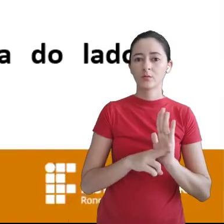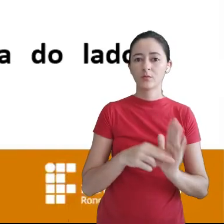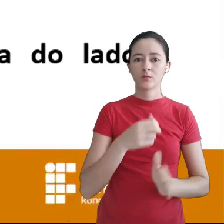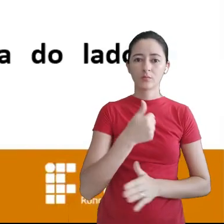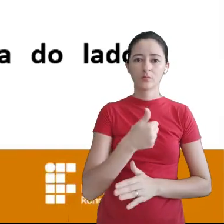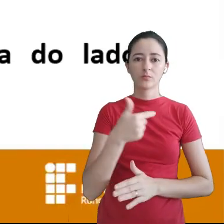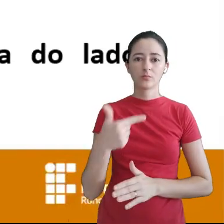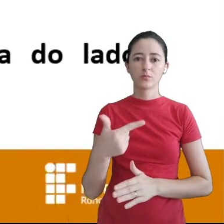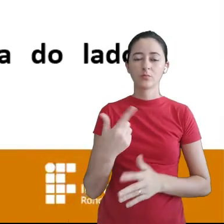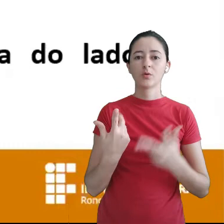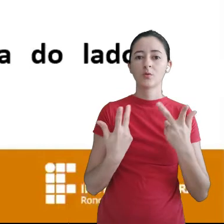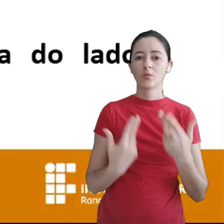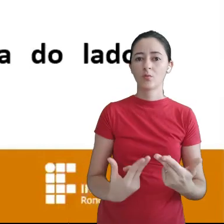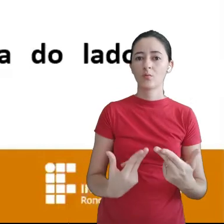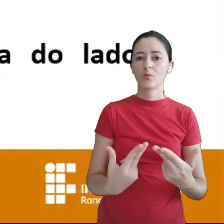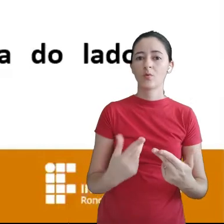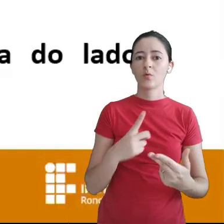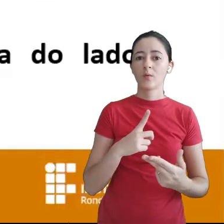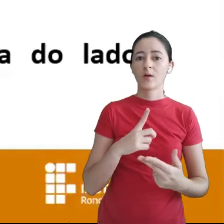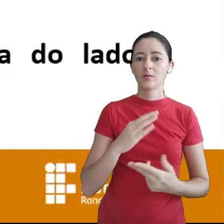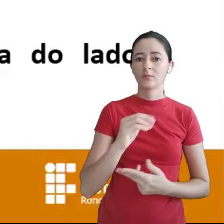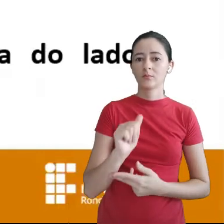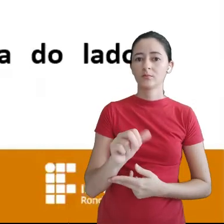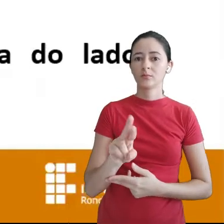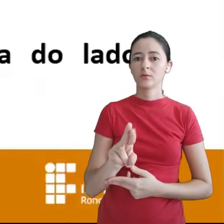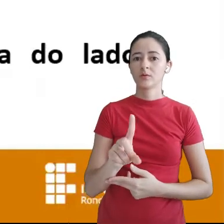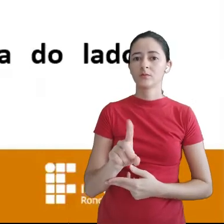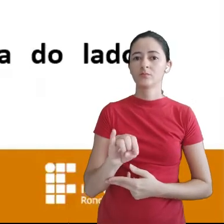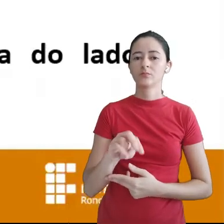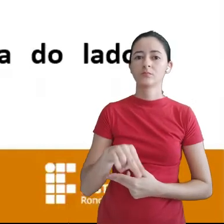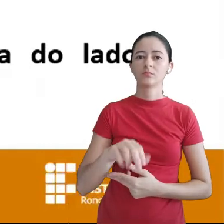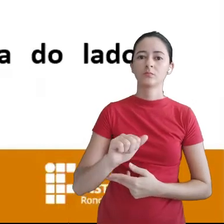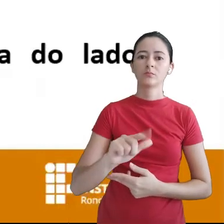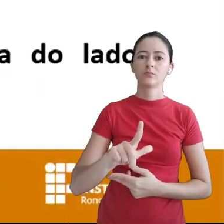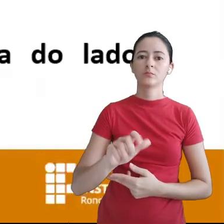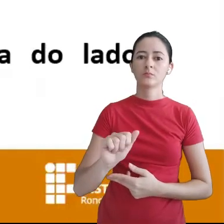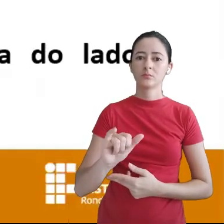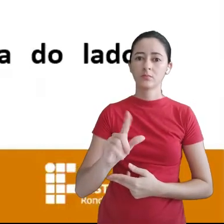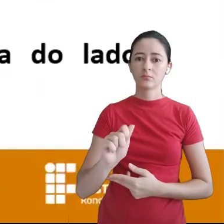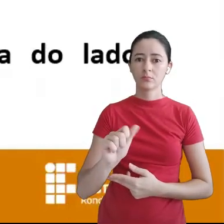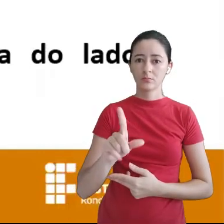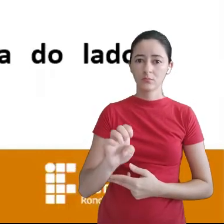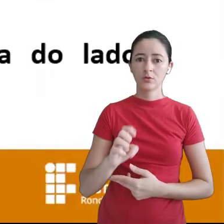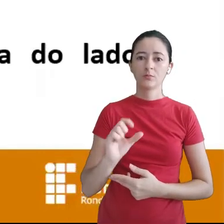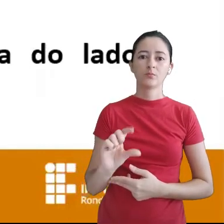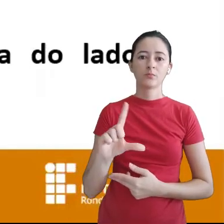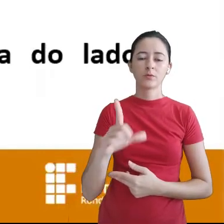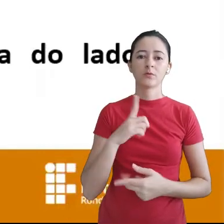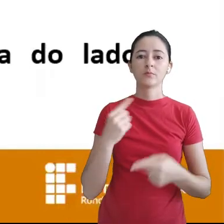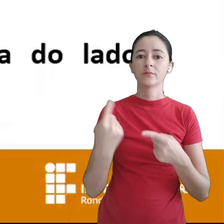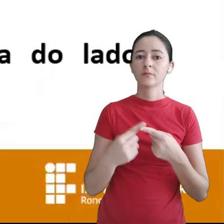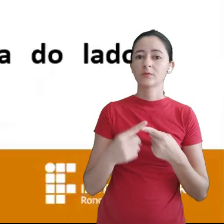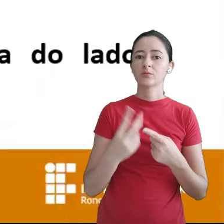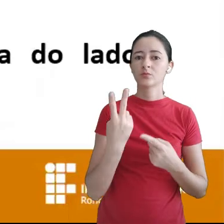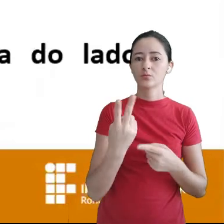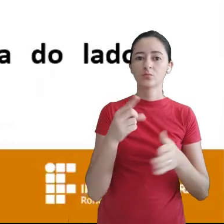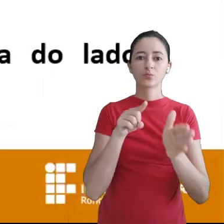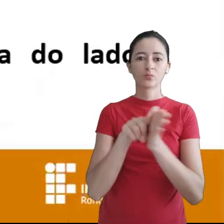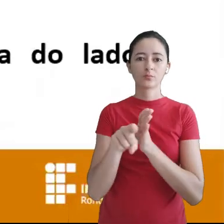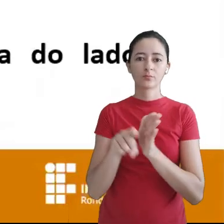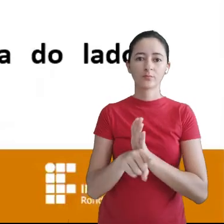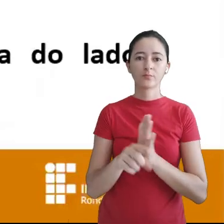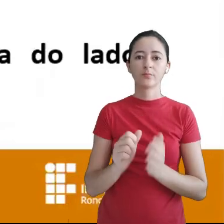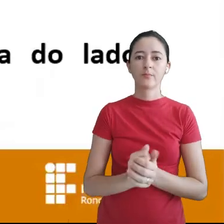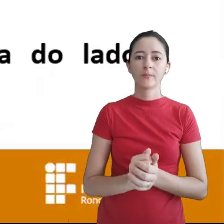Mas, por exemplo, a regra 1 e 2 é a mesma da cardinalidade máxima. Regra 1, entre duas entidades relacionadas,